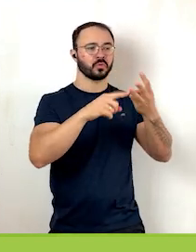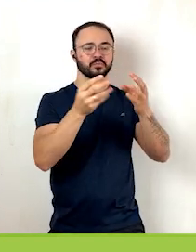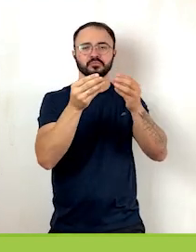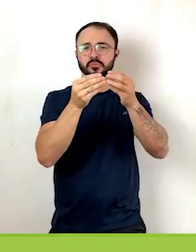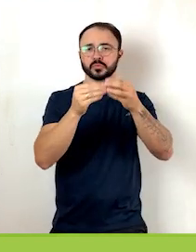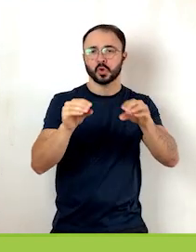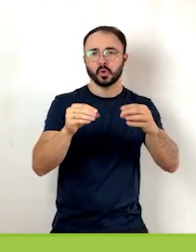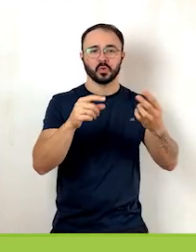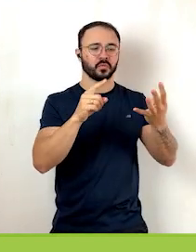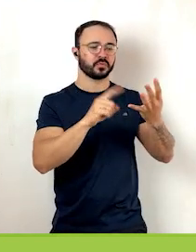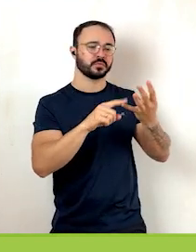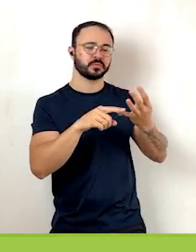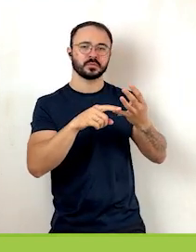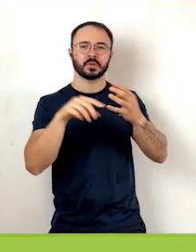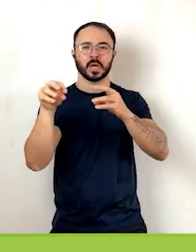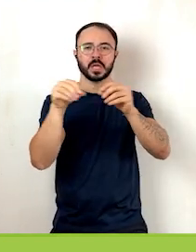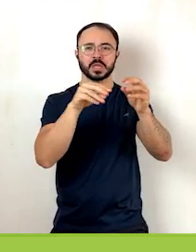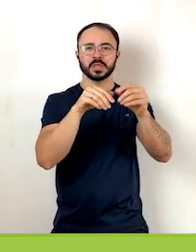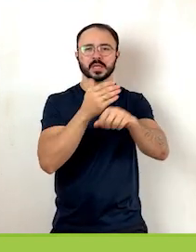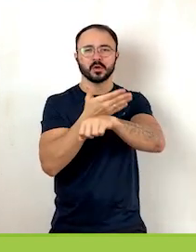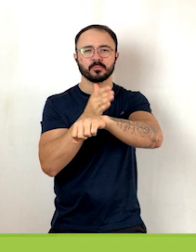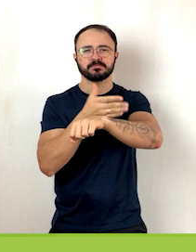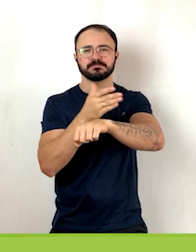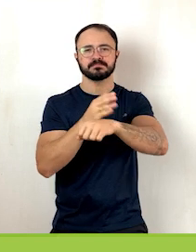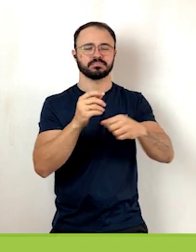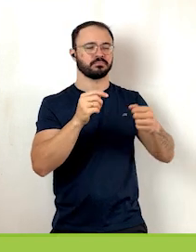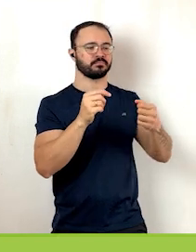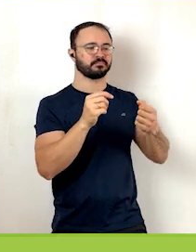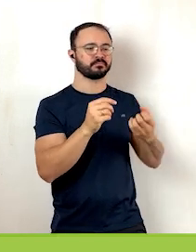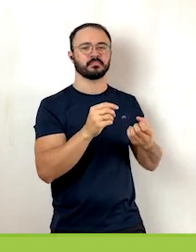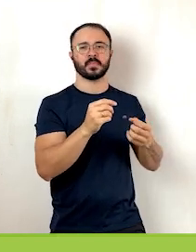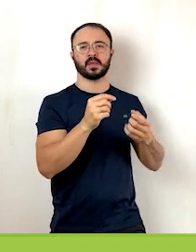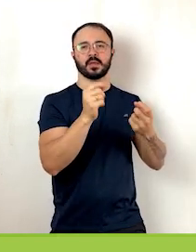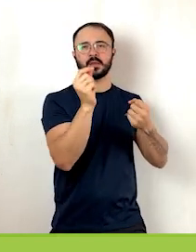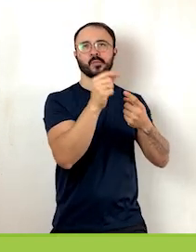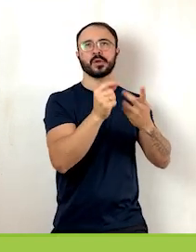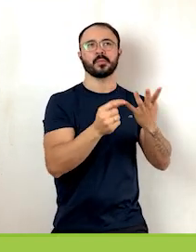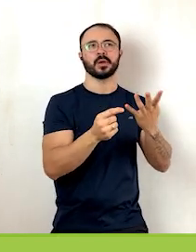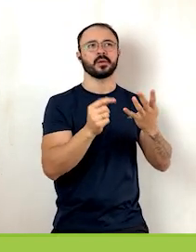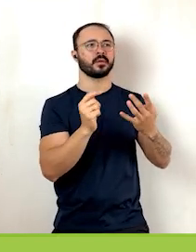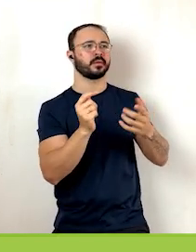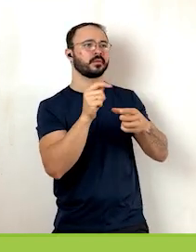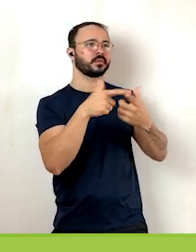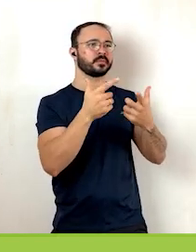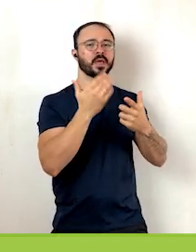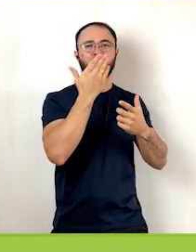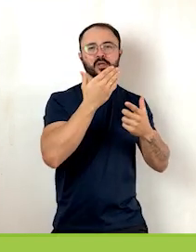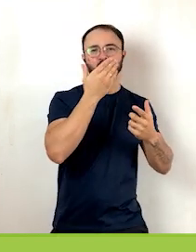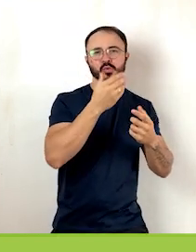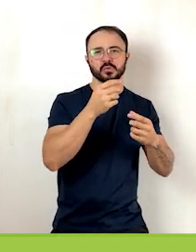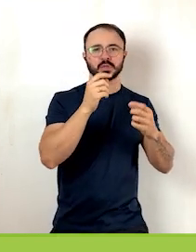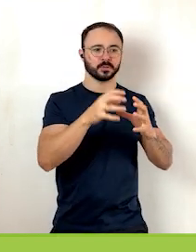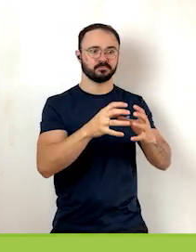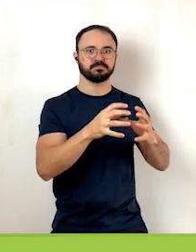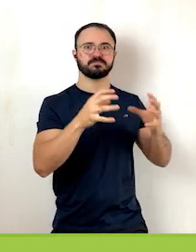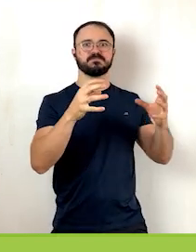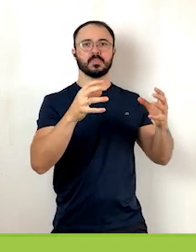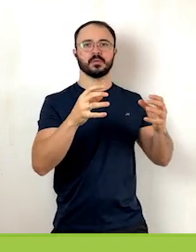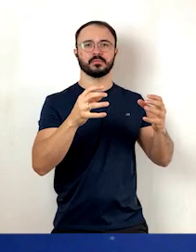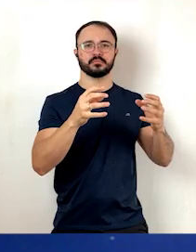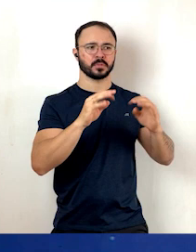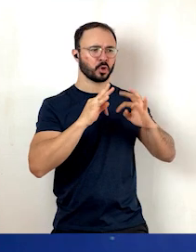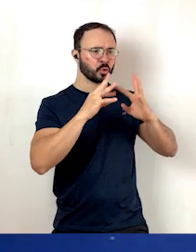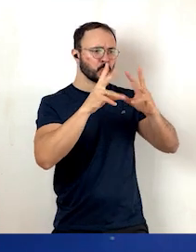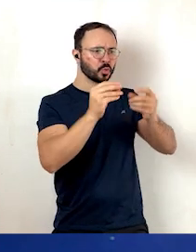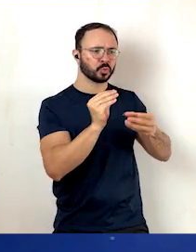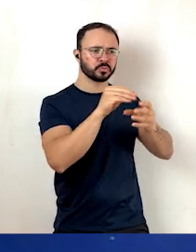4 ovos duas xícaras de trigo uma xícara de açúcar uma colher de fermento